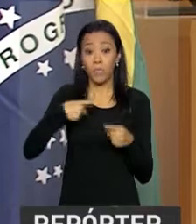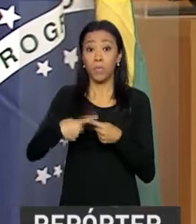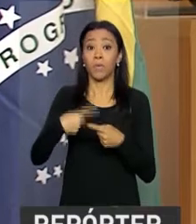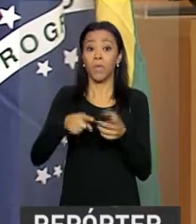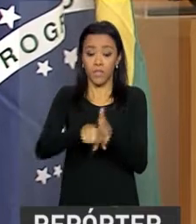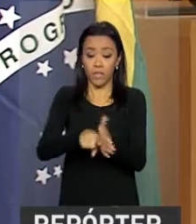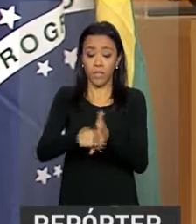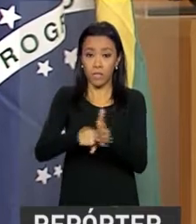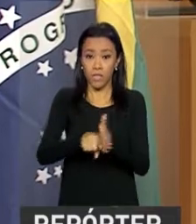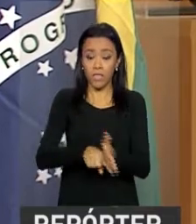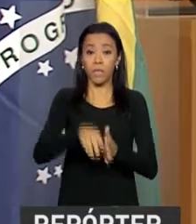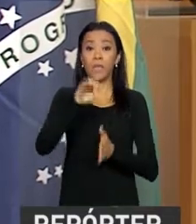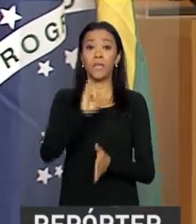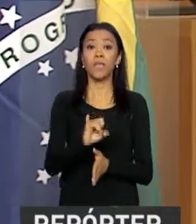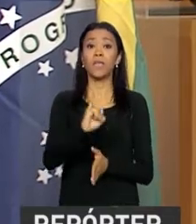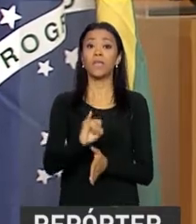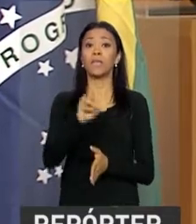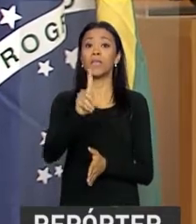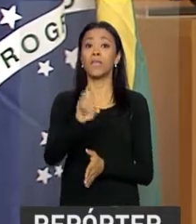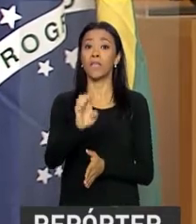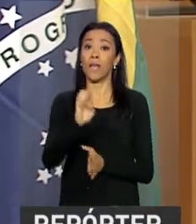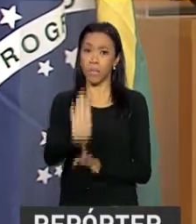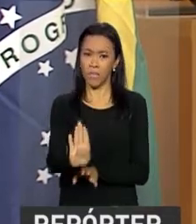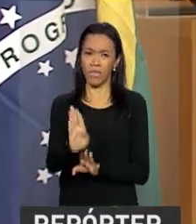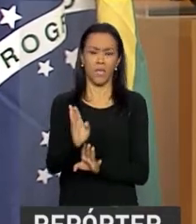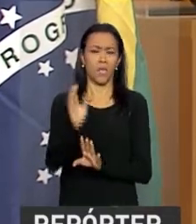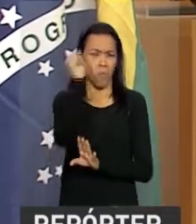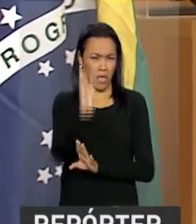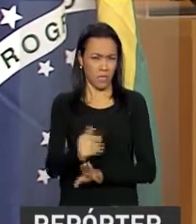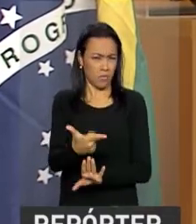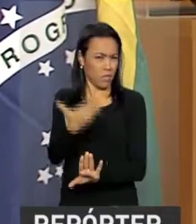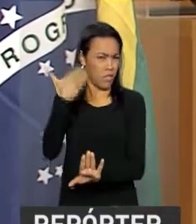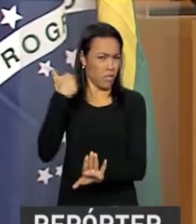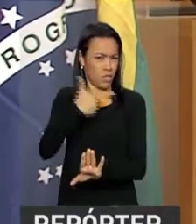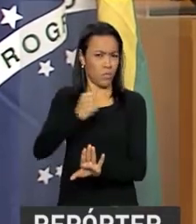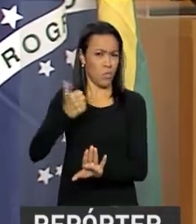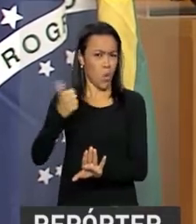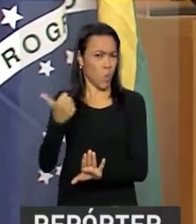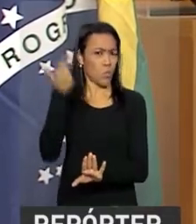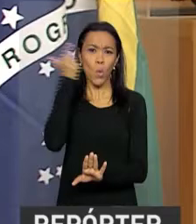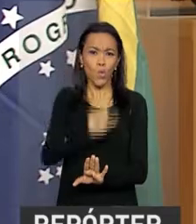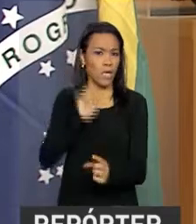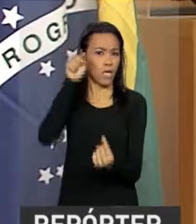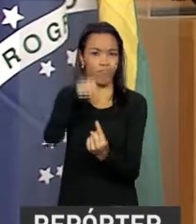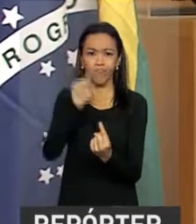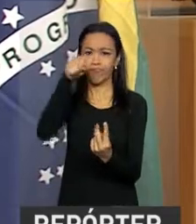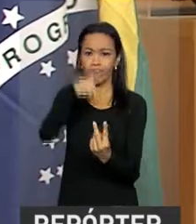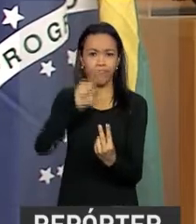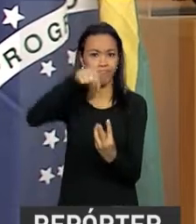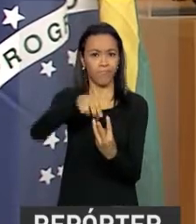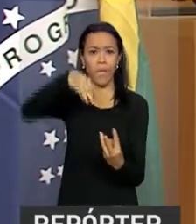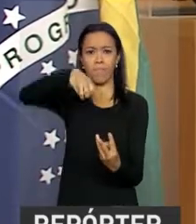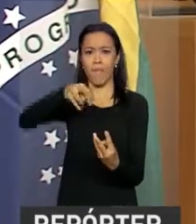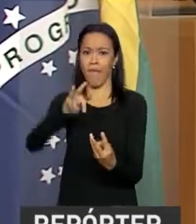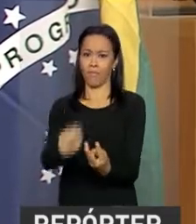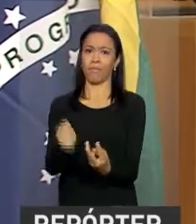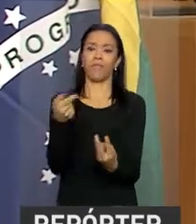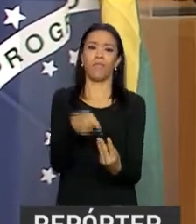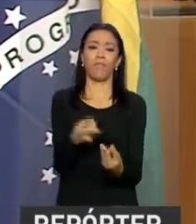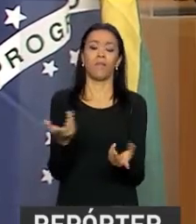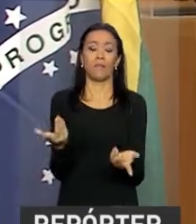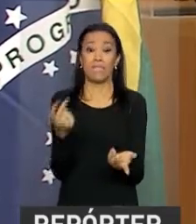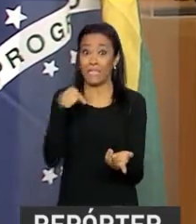ideb mostram claramente que o brasil desde 2011 não cumprir as metas do ideb o que é um flagelo que